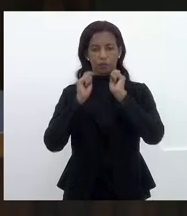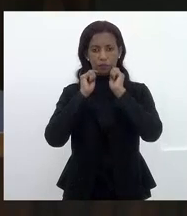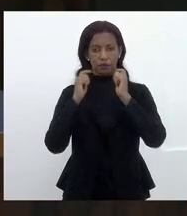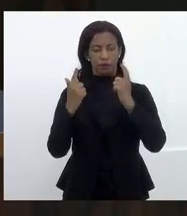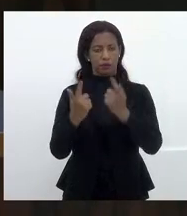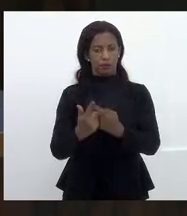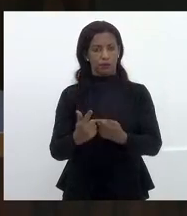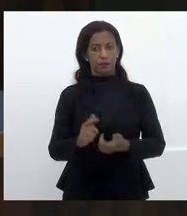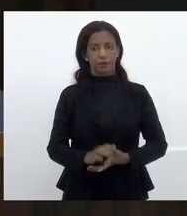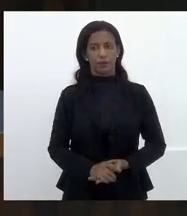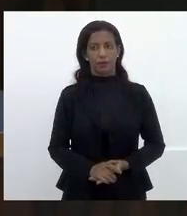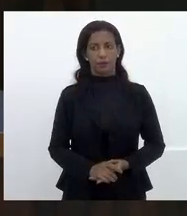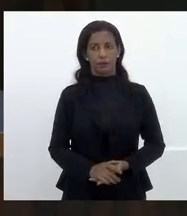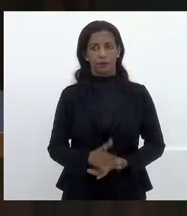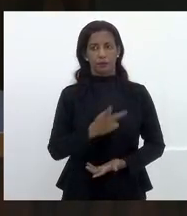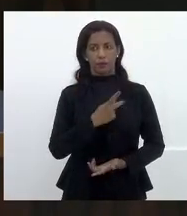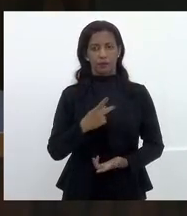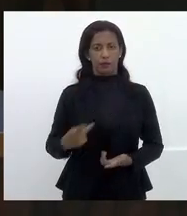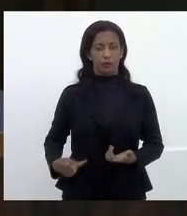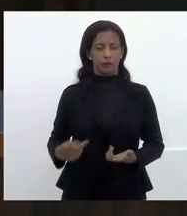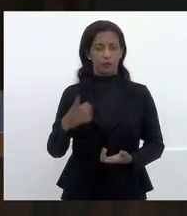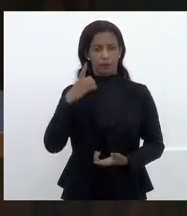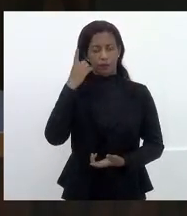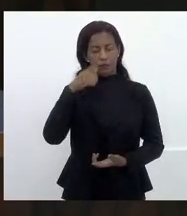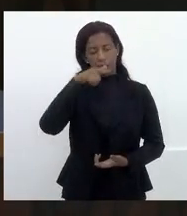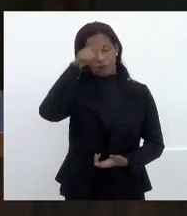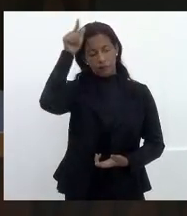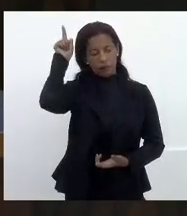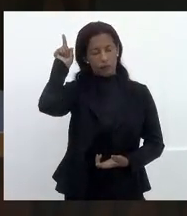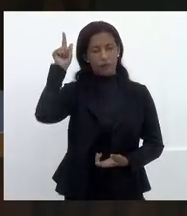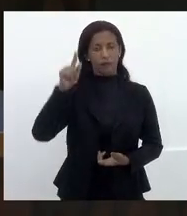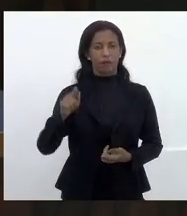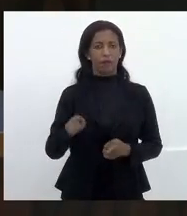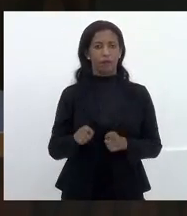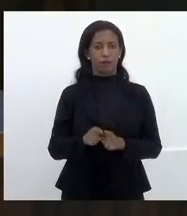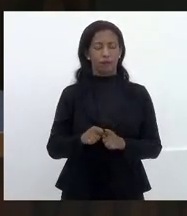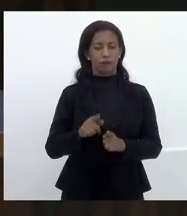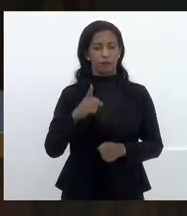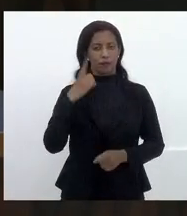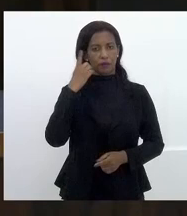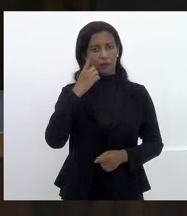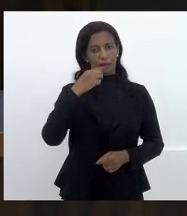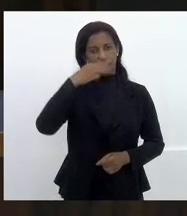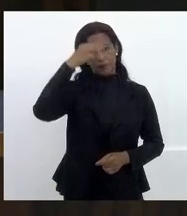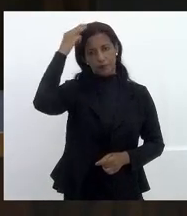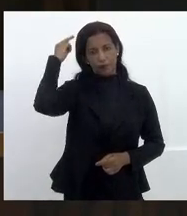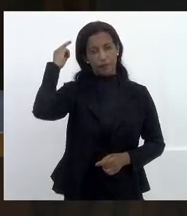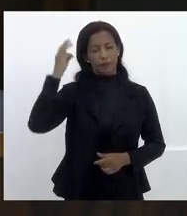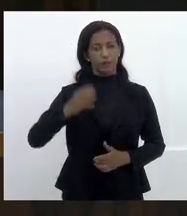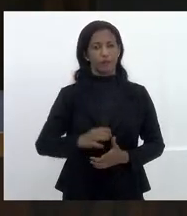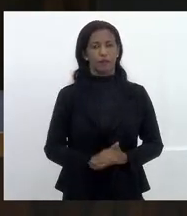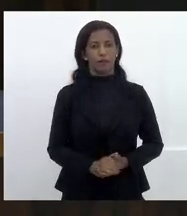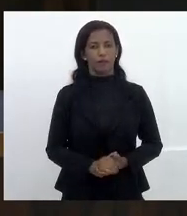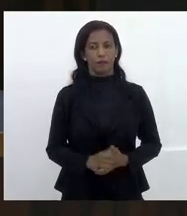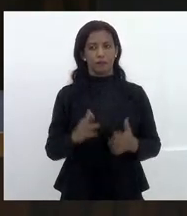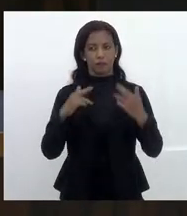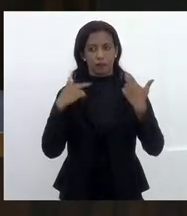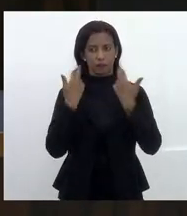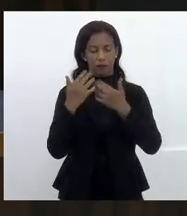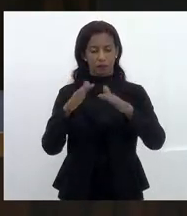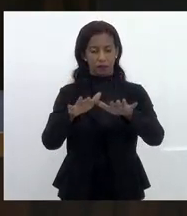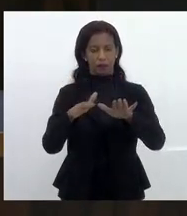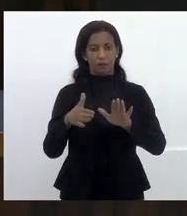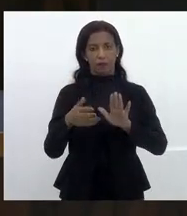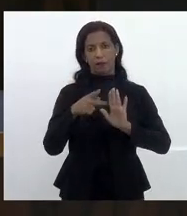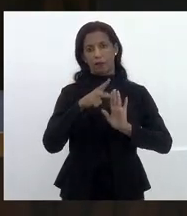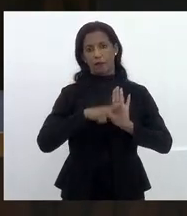Janeiro presidida pelo Deputado Luiz Paulo Corrêa da Rocha e pelo Deputado Márcio Pacheco em audiência com a